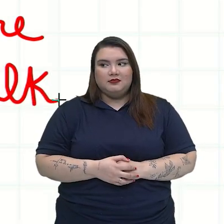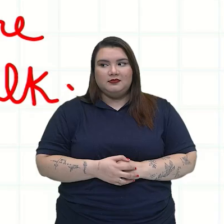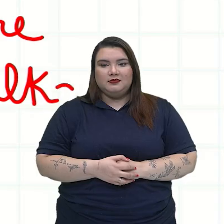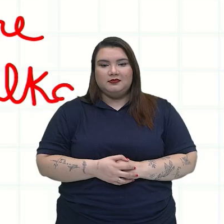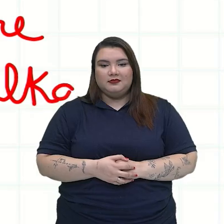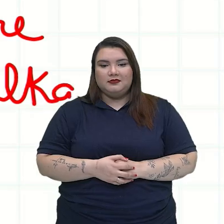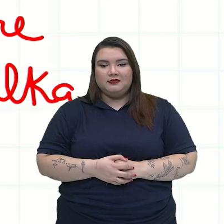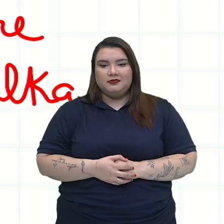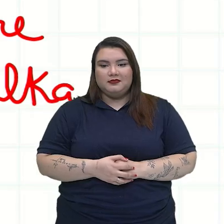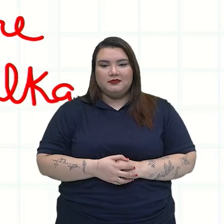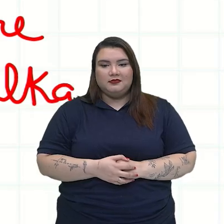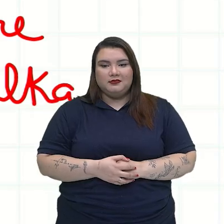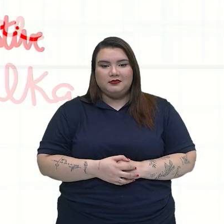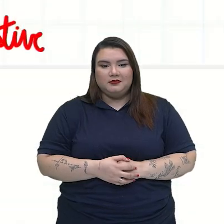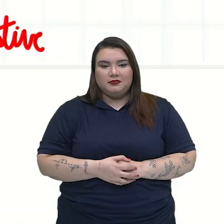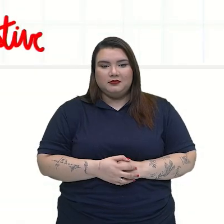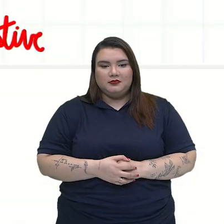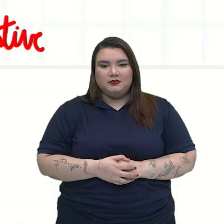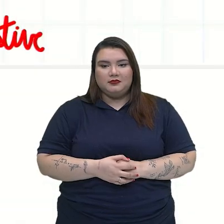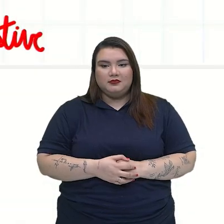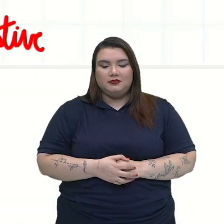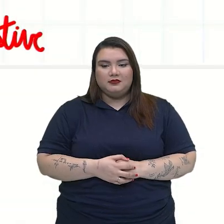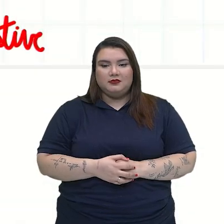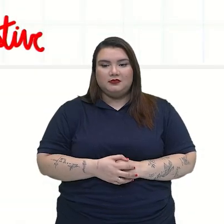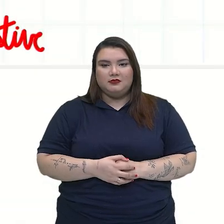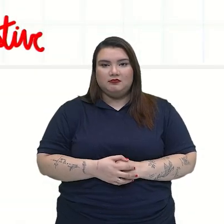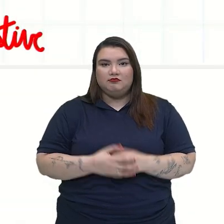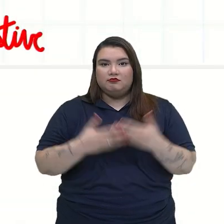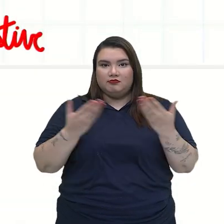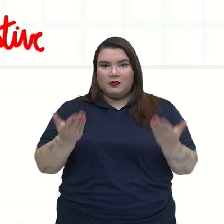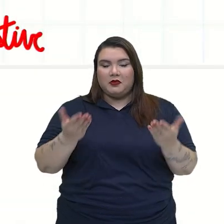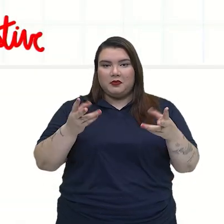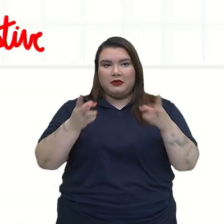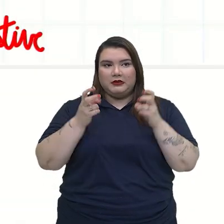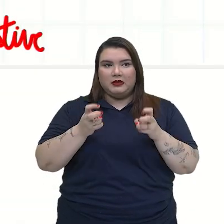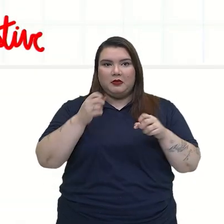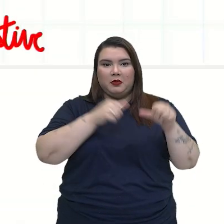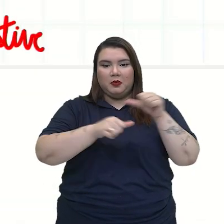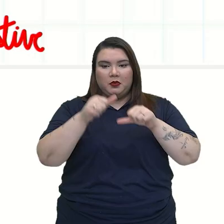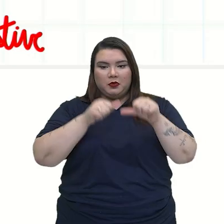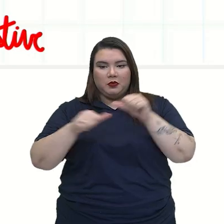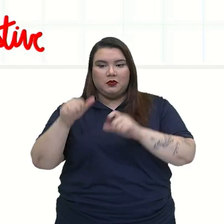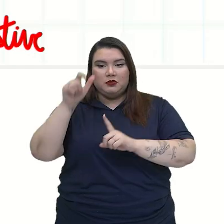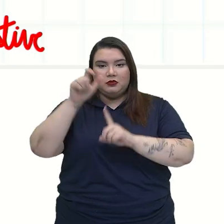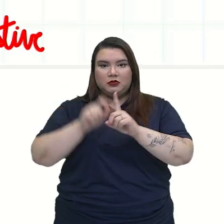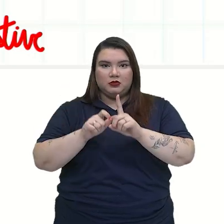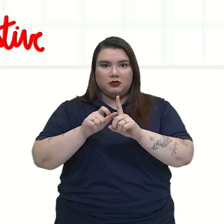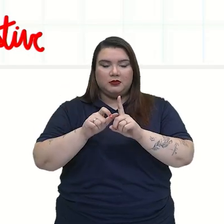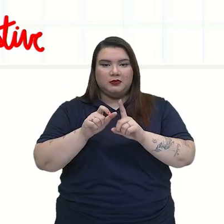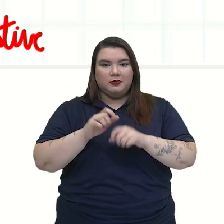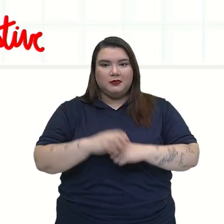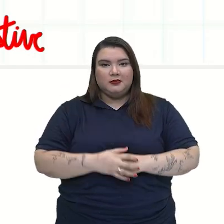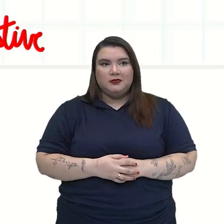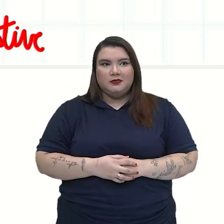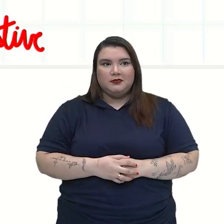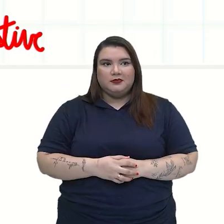tagarelas. My friends, meus amigos. Viram que eu mudei aqui?